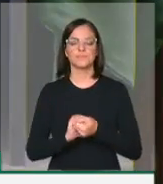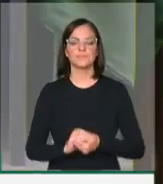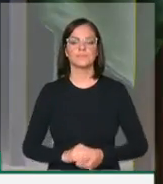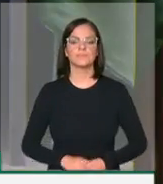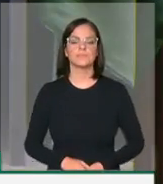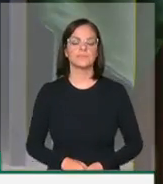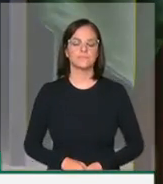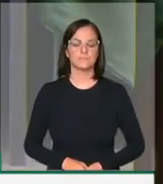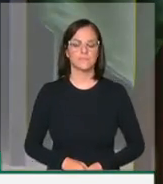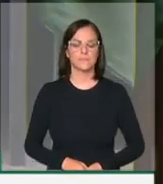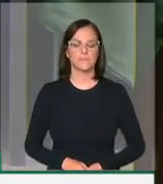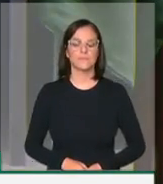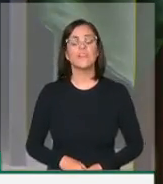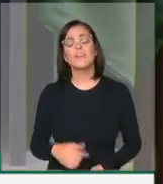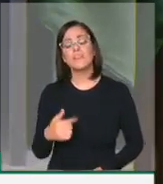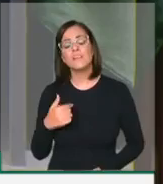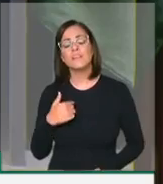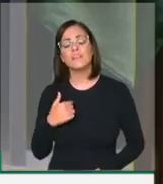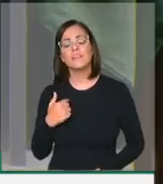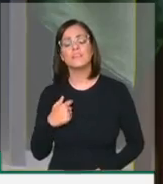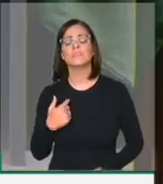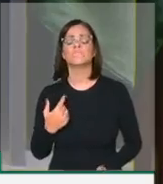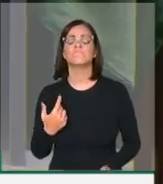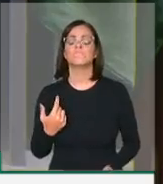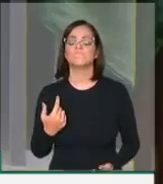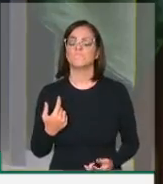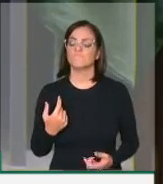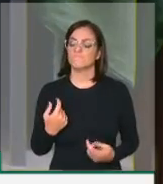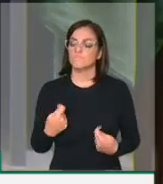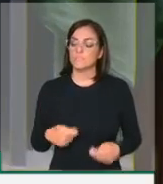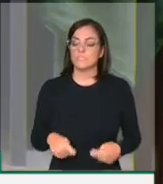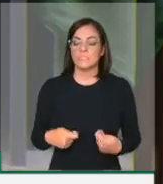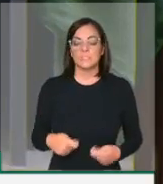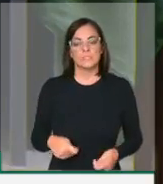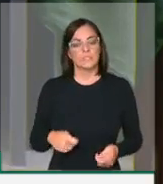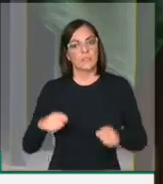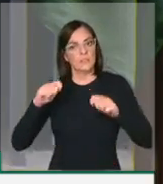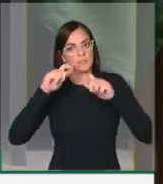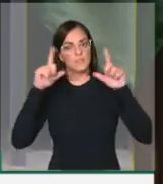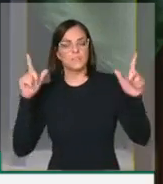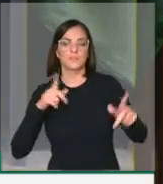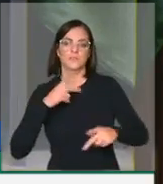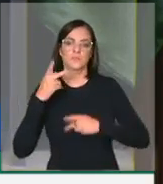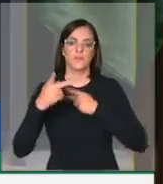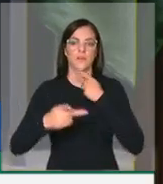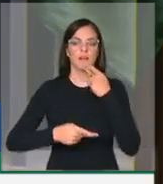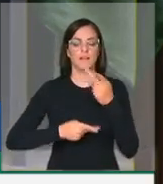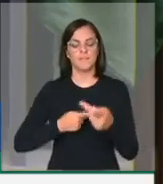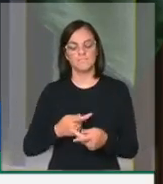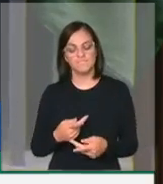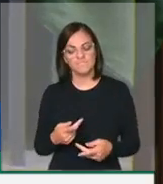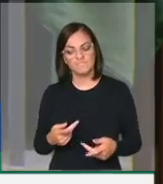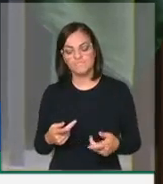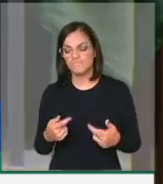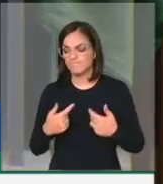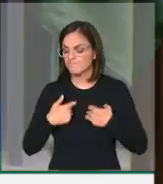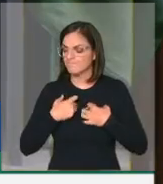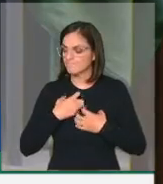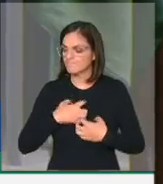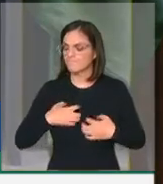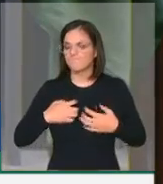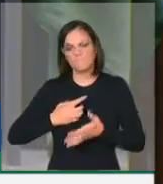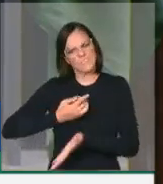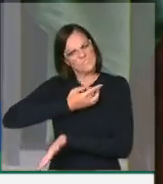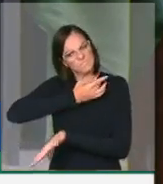muita veemência, que merece o que eu vou falar agora, expressar aqui o repúdio, que acho que